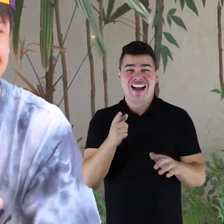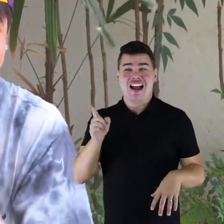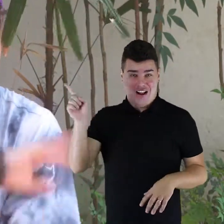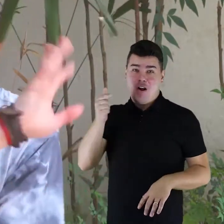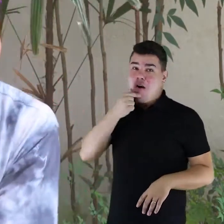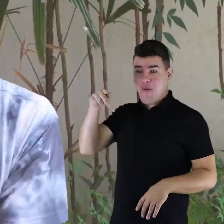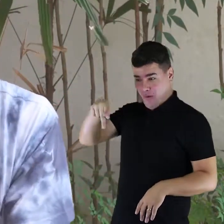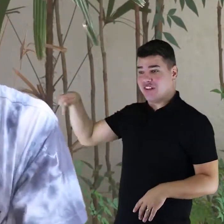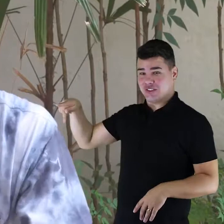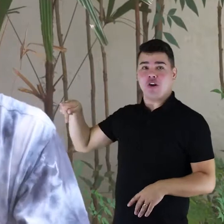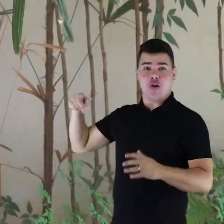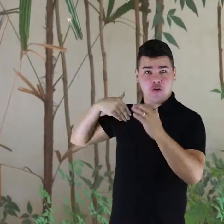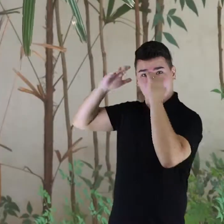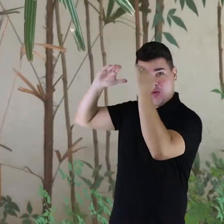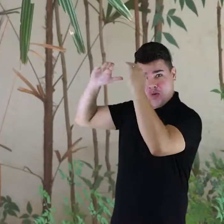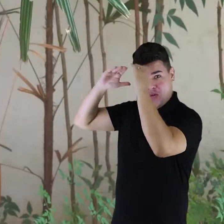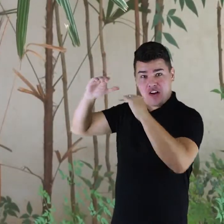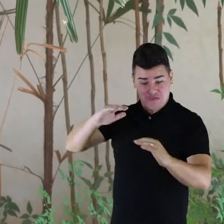Tusk morde o braço de Aruan. A gente não.